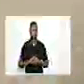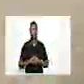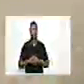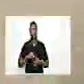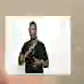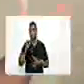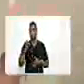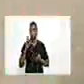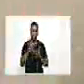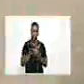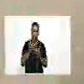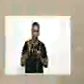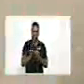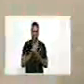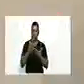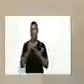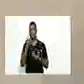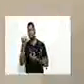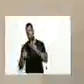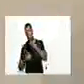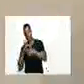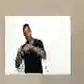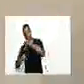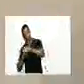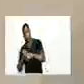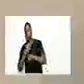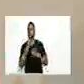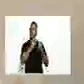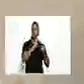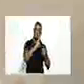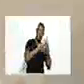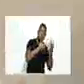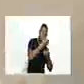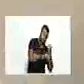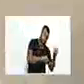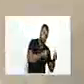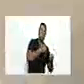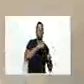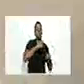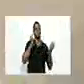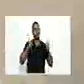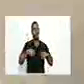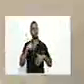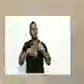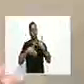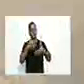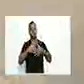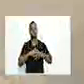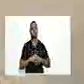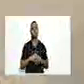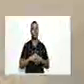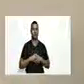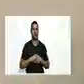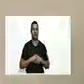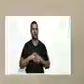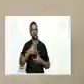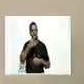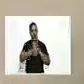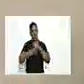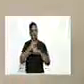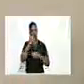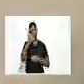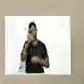alternar vai ser perfeito eu acho que é é é o que que a gente precisa caminhar para 2018